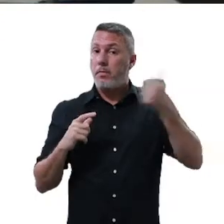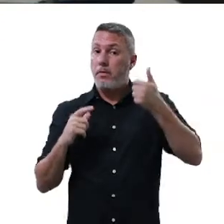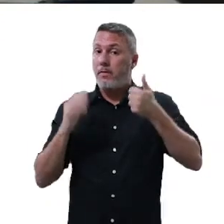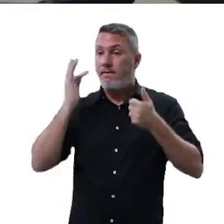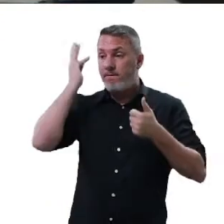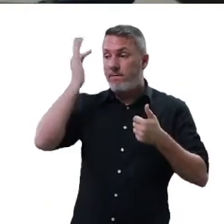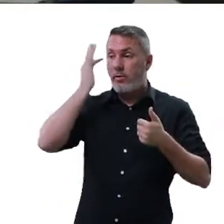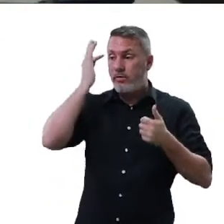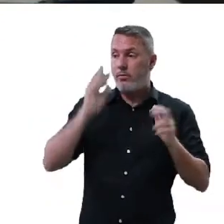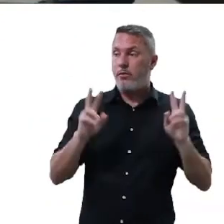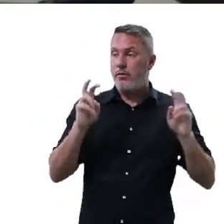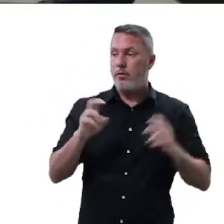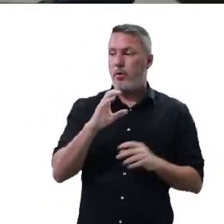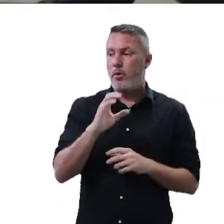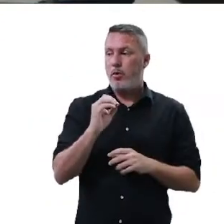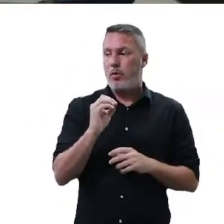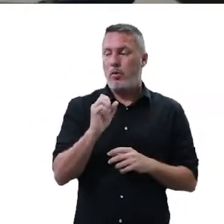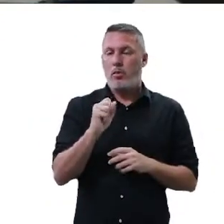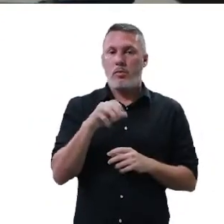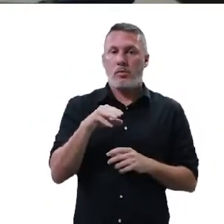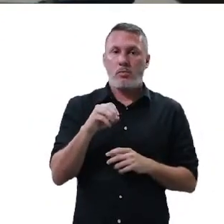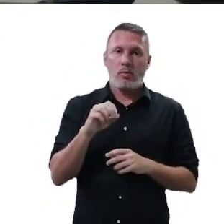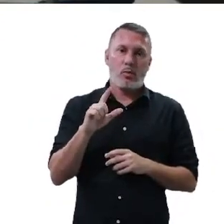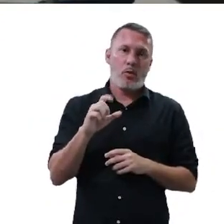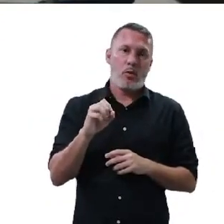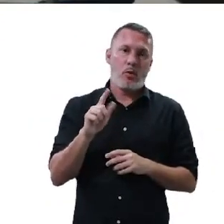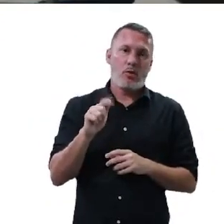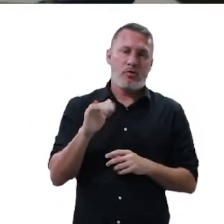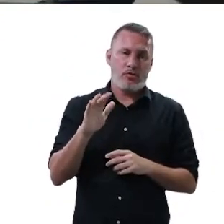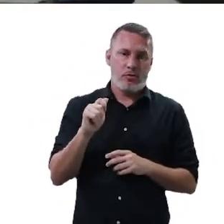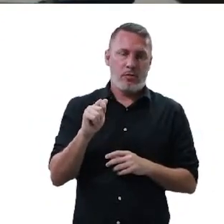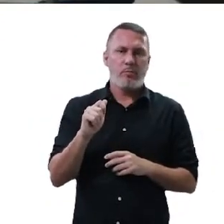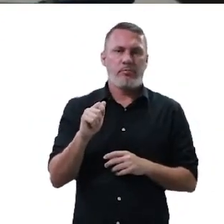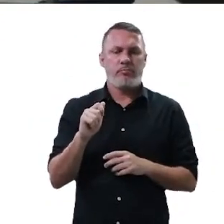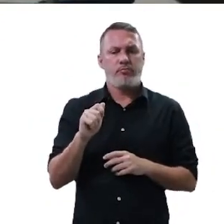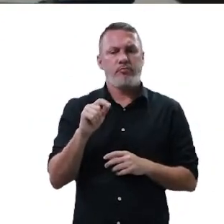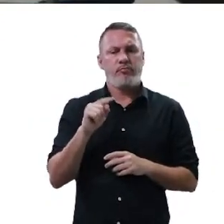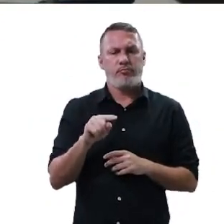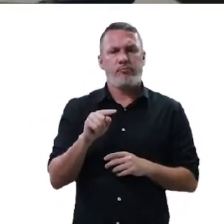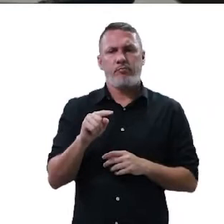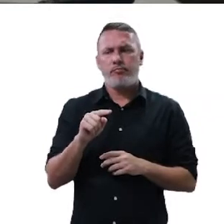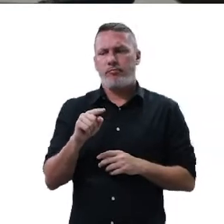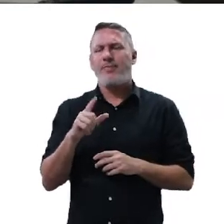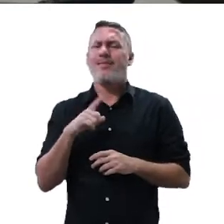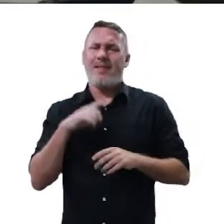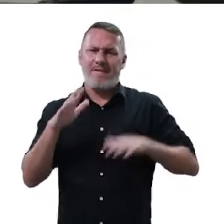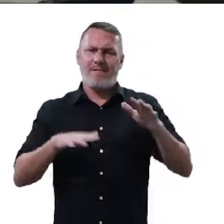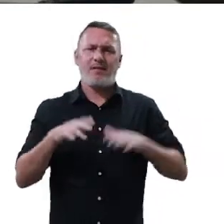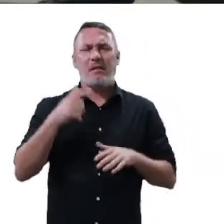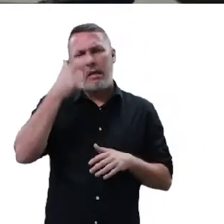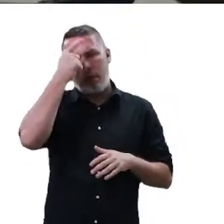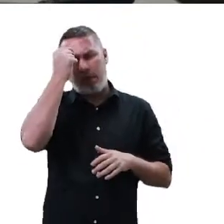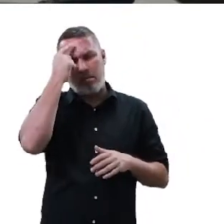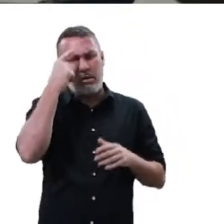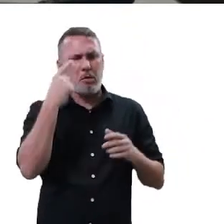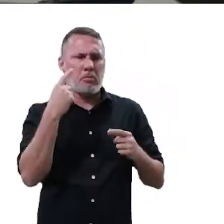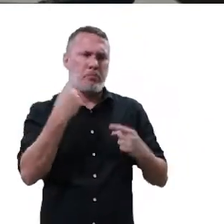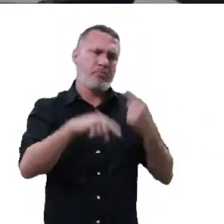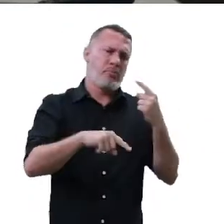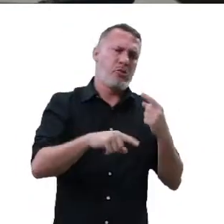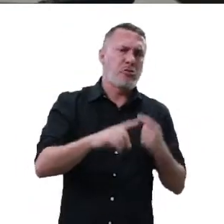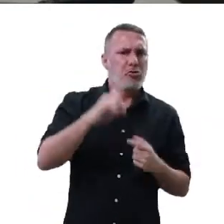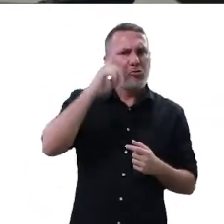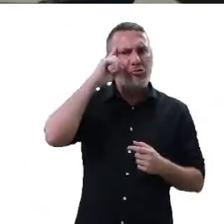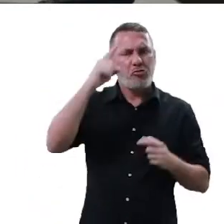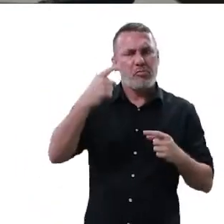essa primeira filosofia, ou esse primeiro momento da filosofia, que vai surgir aí, a academia diverge com